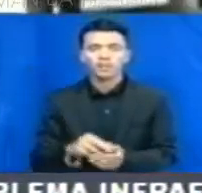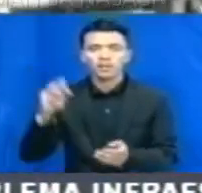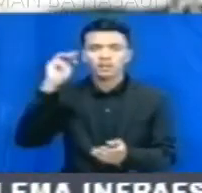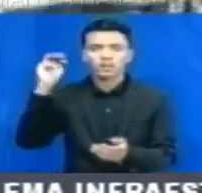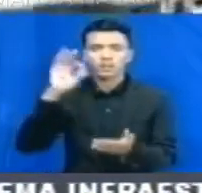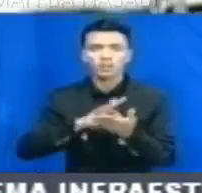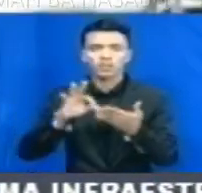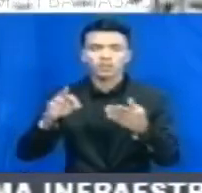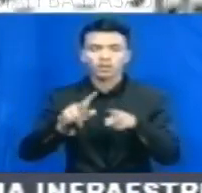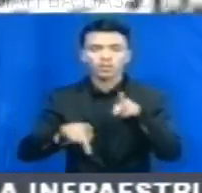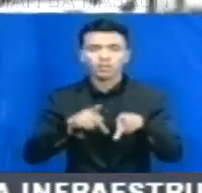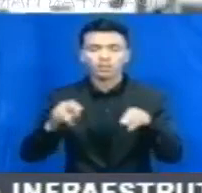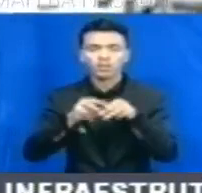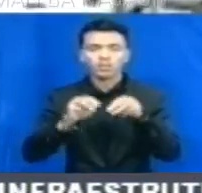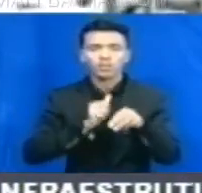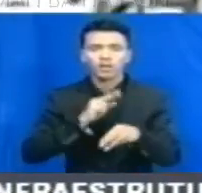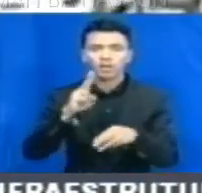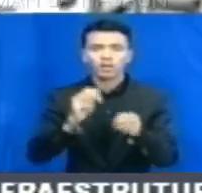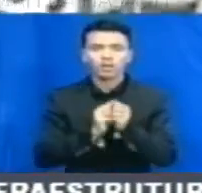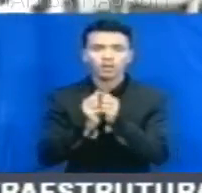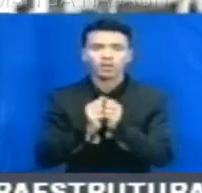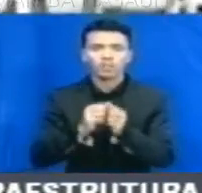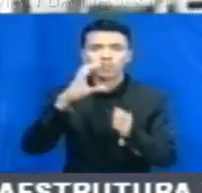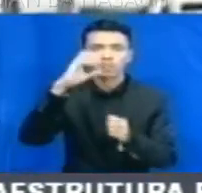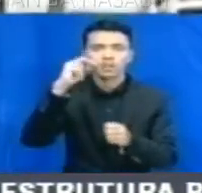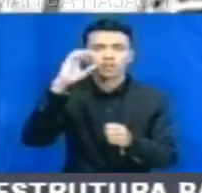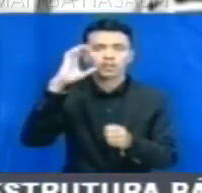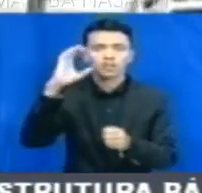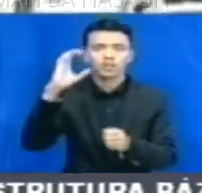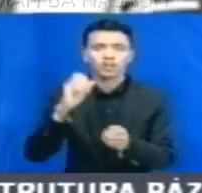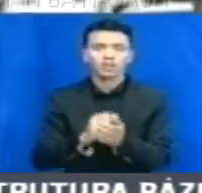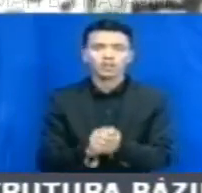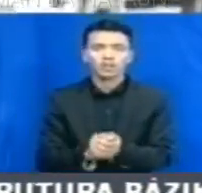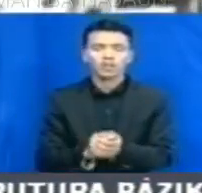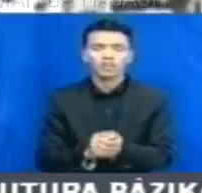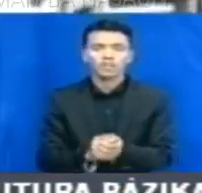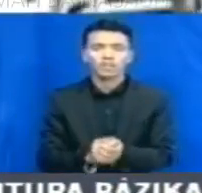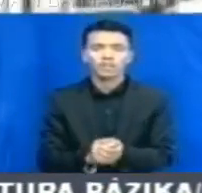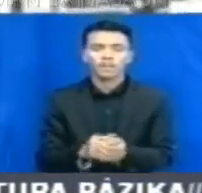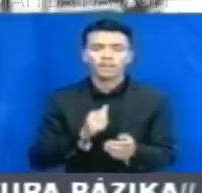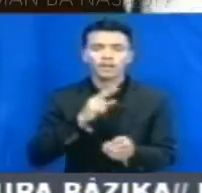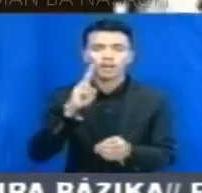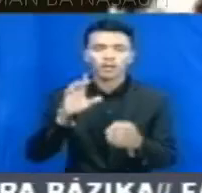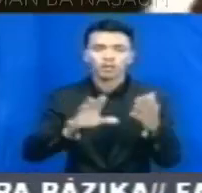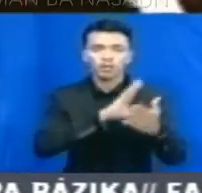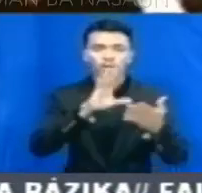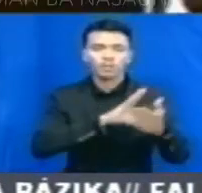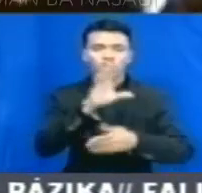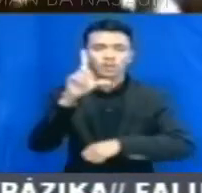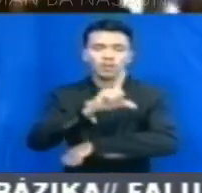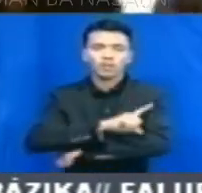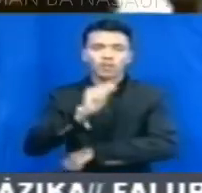Segunda-feira, na comunidade município Eleu Hamoto com o Centro Nacional SEGA KCNC, no Museu Memorial Eleu comemora loron